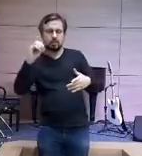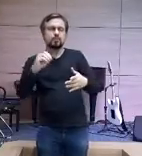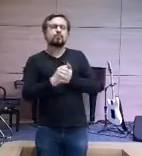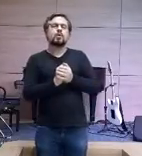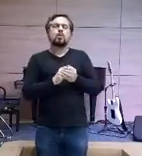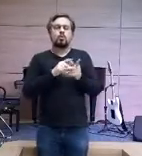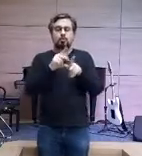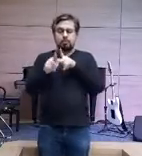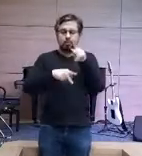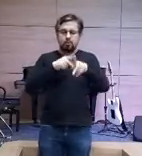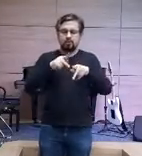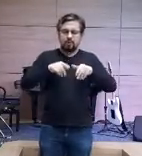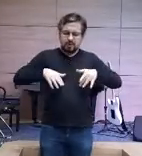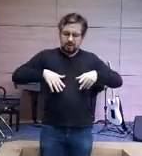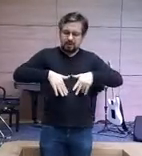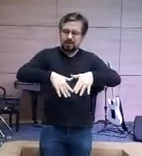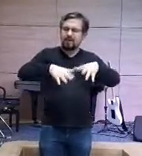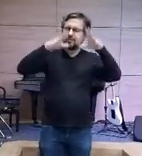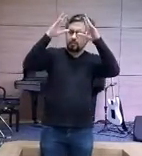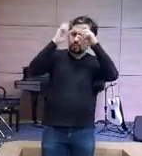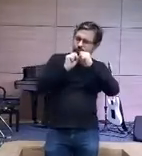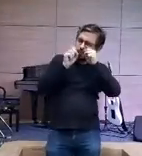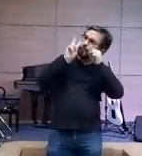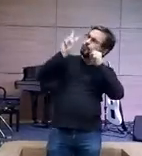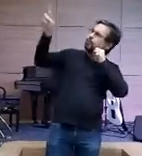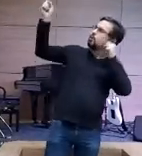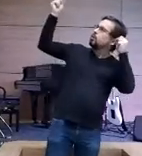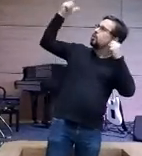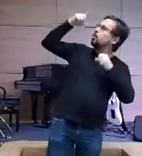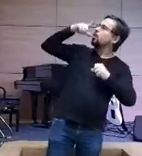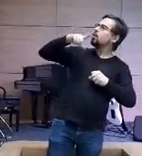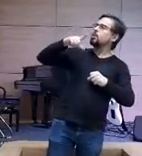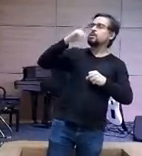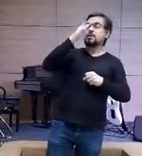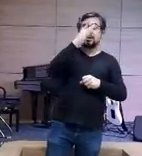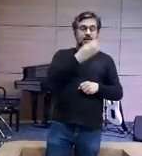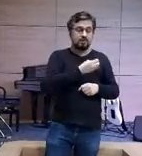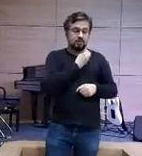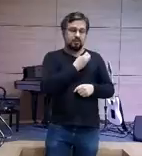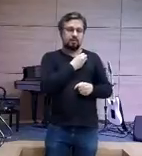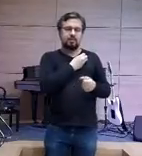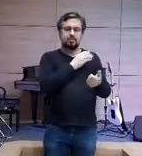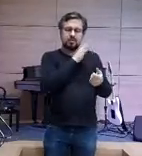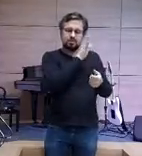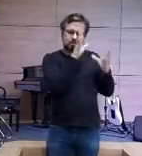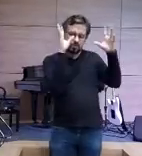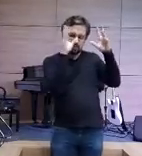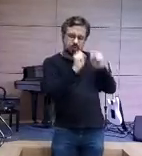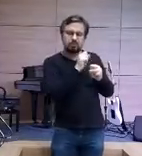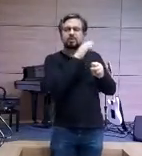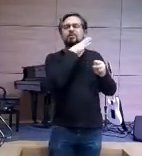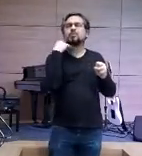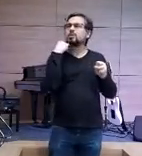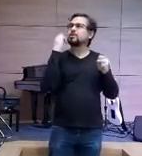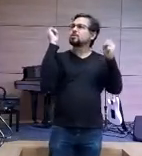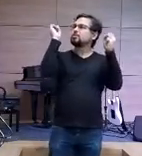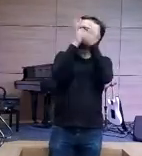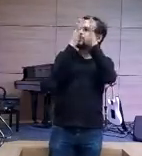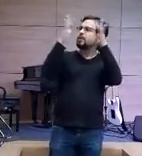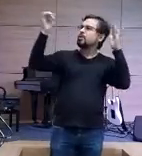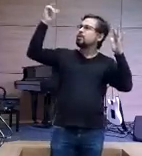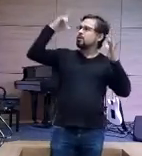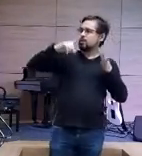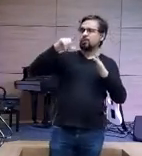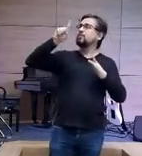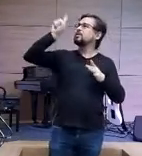uma grande luz e sobre os que habitavam a região da sombra da morte resplandeceu a luz to